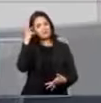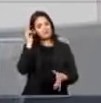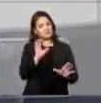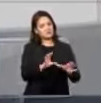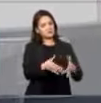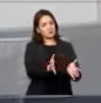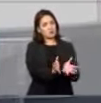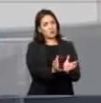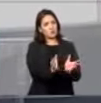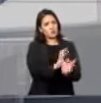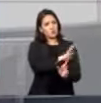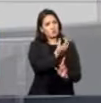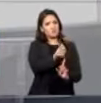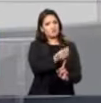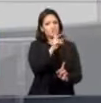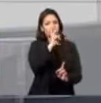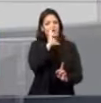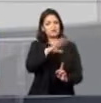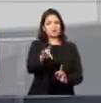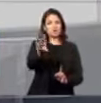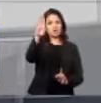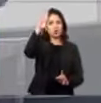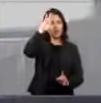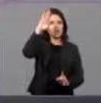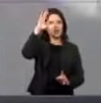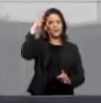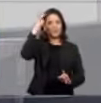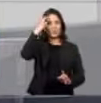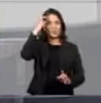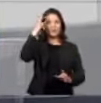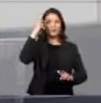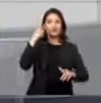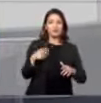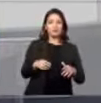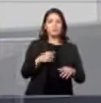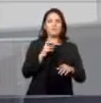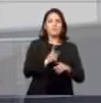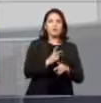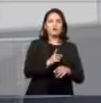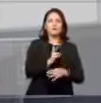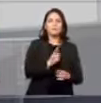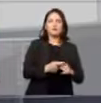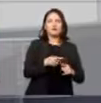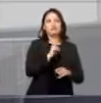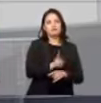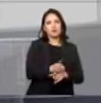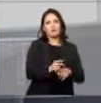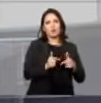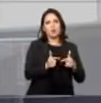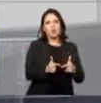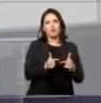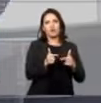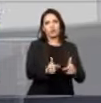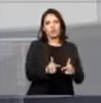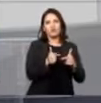abnegados soldados da cultura, como são vistos os bombeiros, abnegados